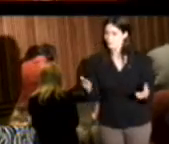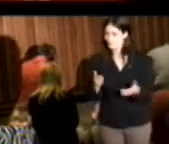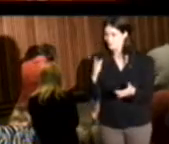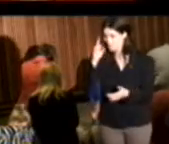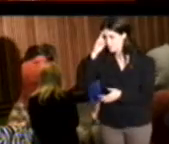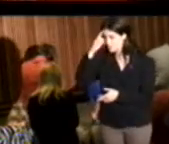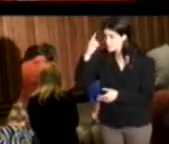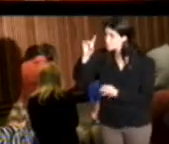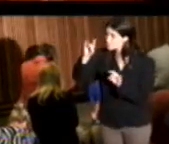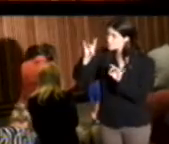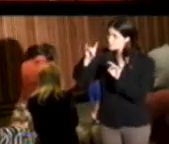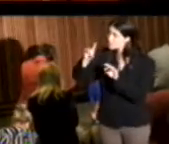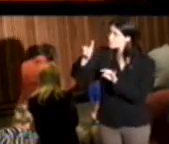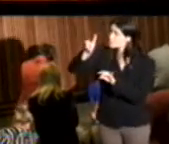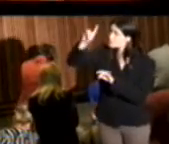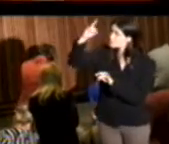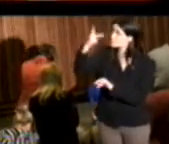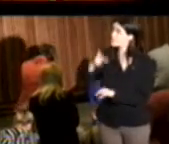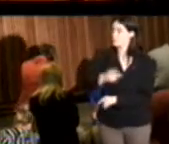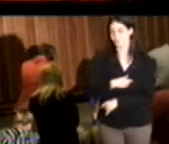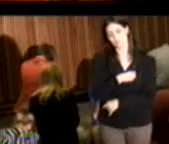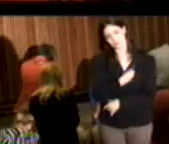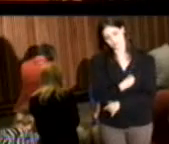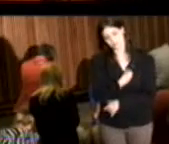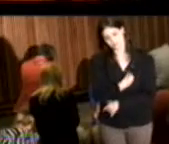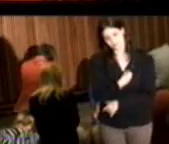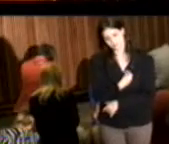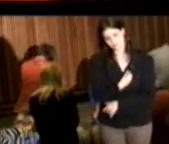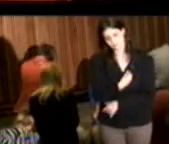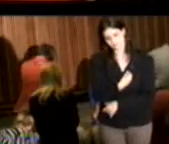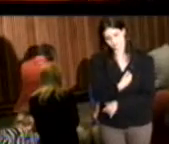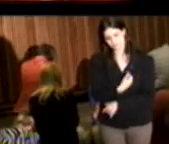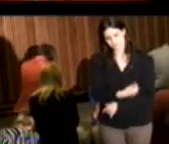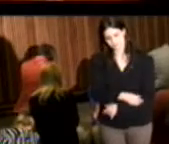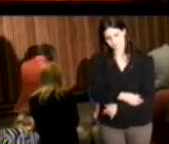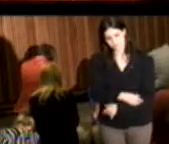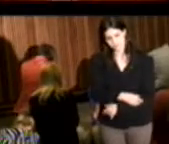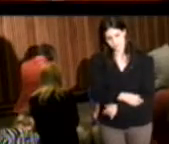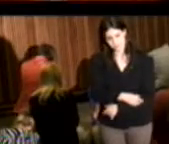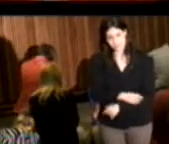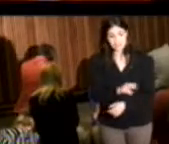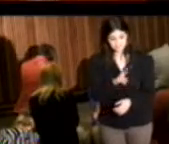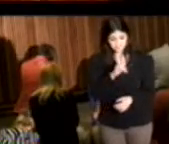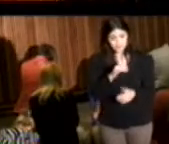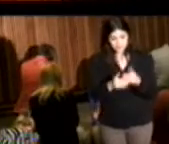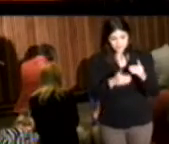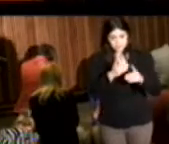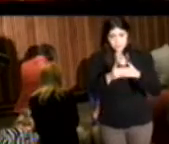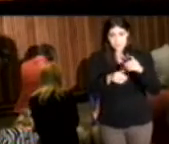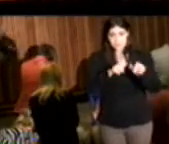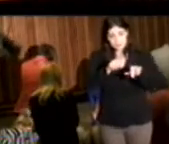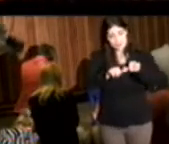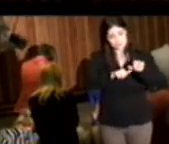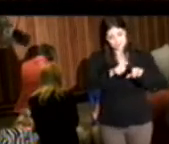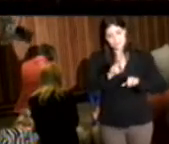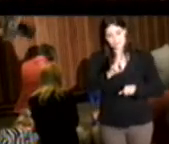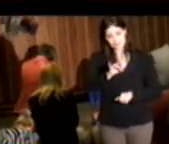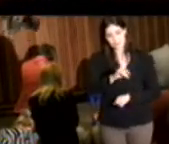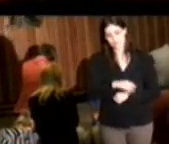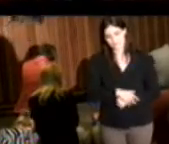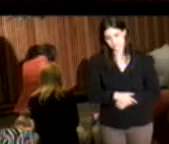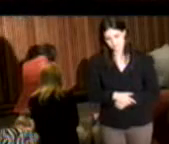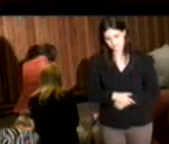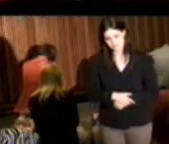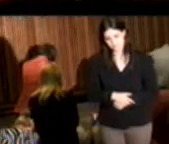de Deus na tua casa. E sabe, as coisas vão mudar, porque a mudança